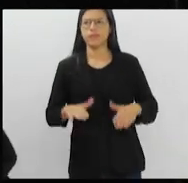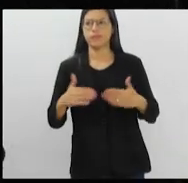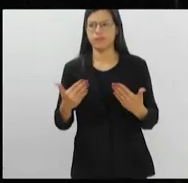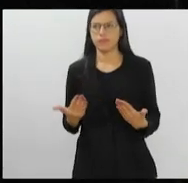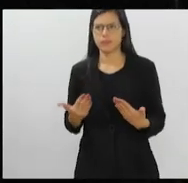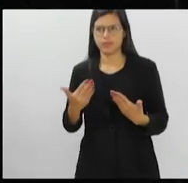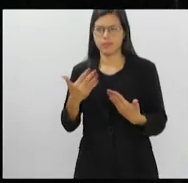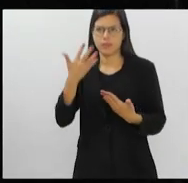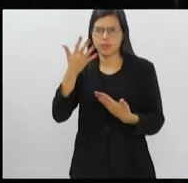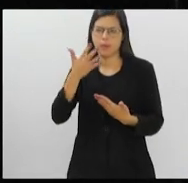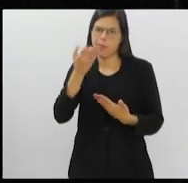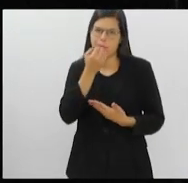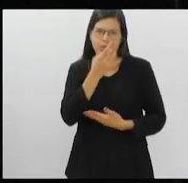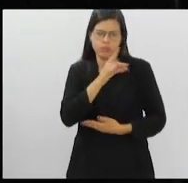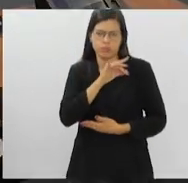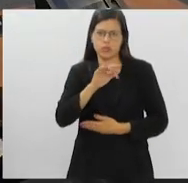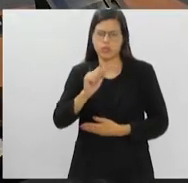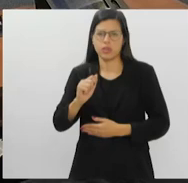bom dia a todos e todas.